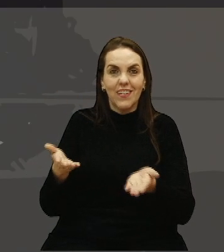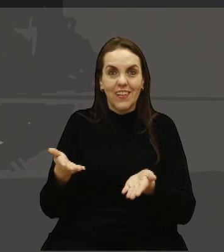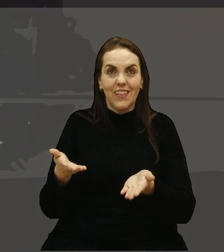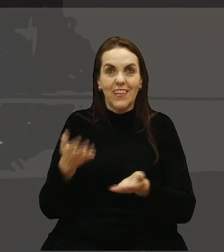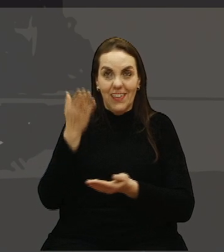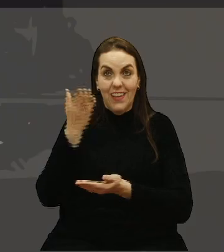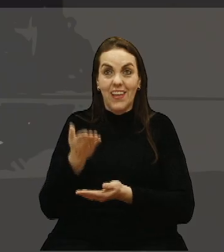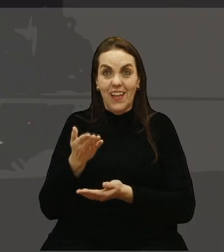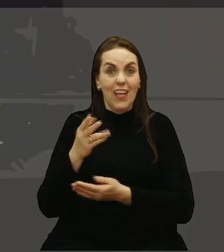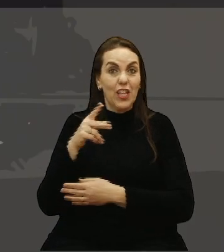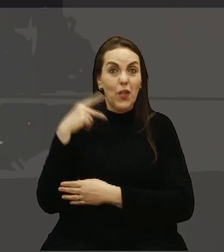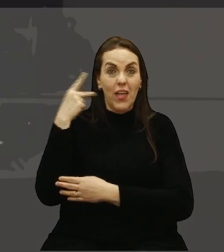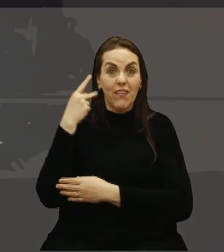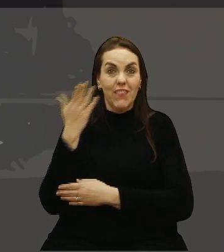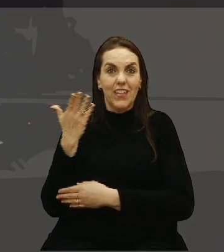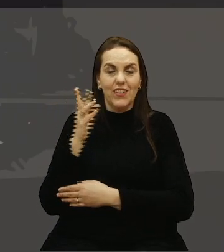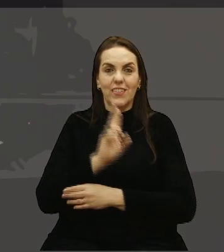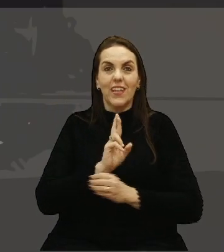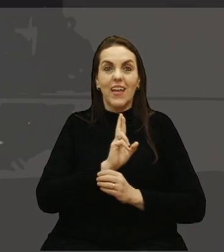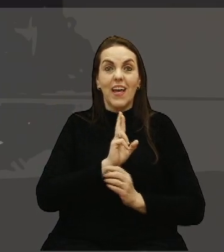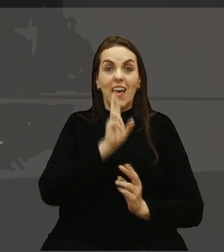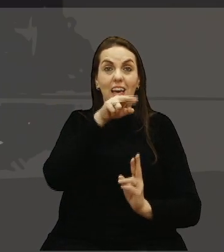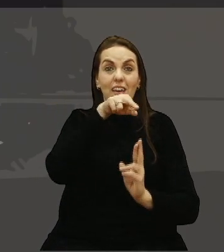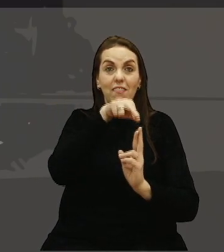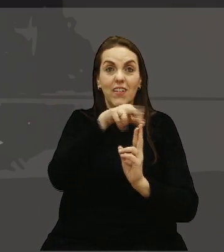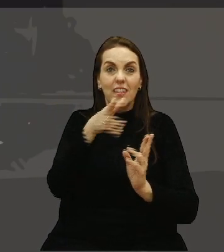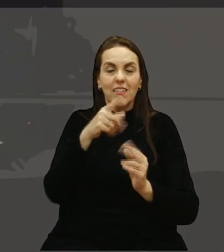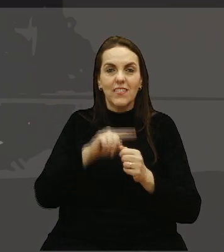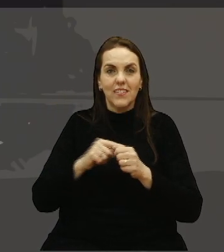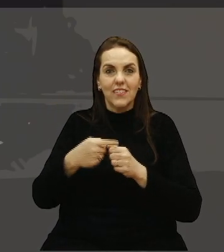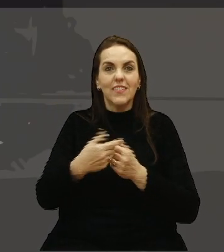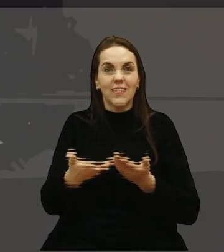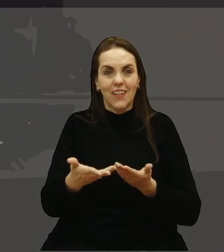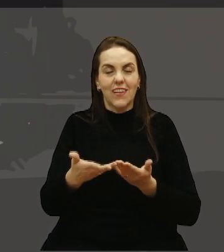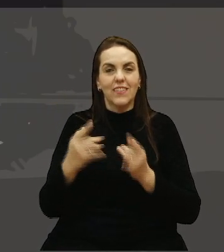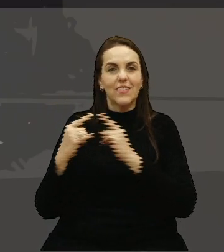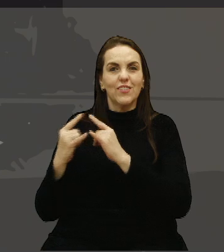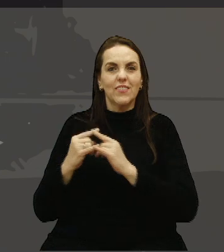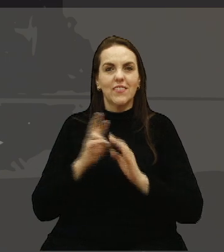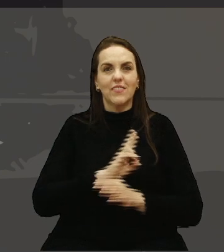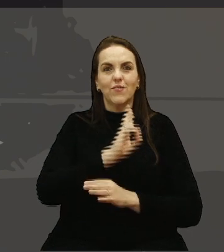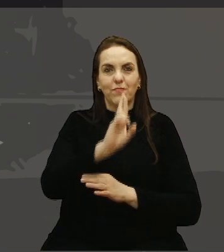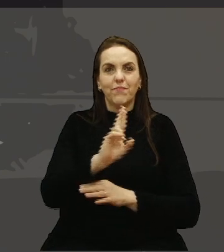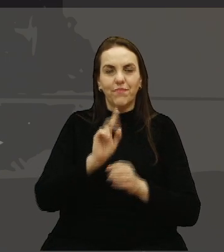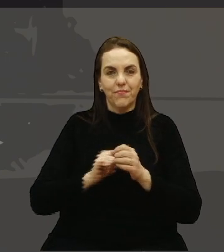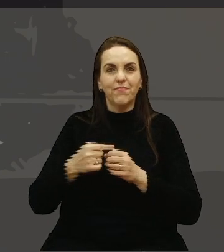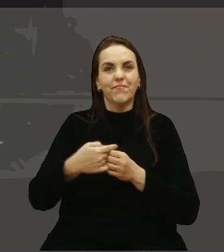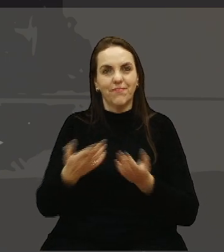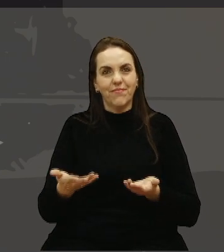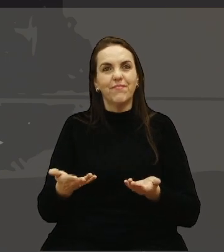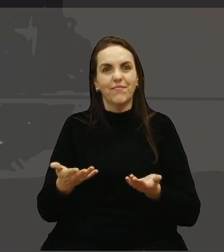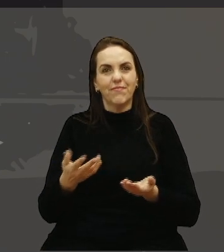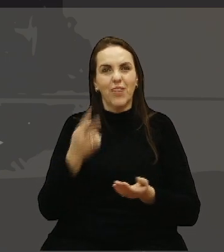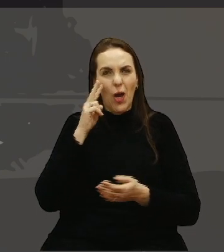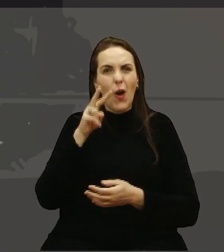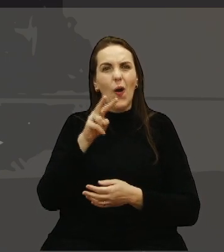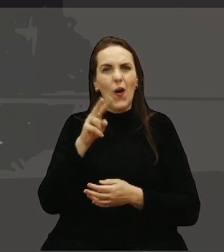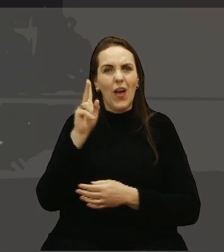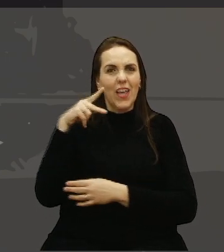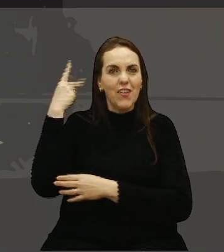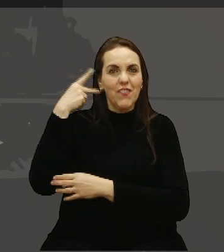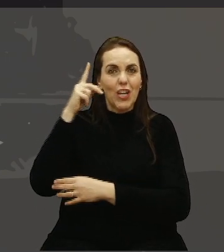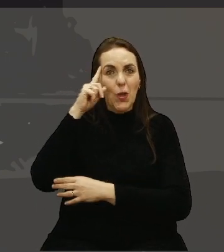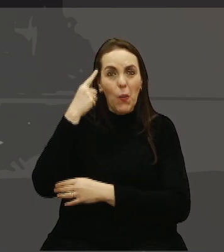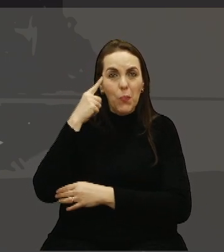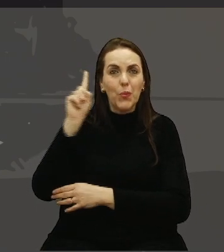não está vereadora, ela é uma referência da cidade, de uma instituição que representa. Então, quer dizer, olha o que o vereador, por um